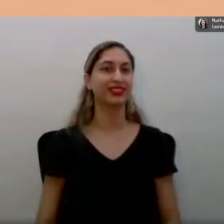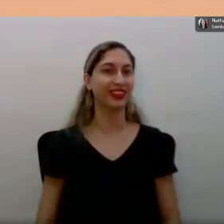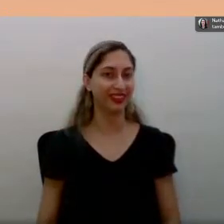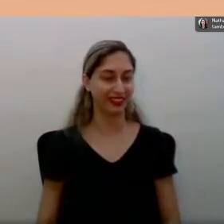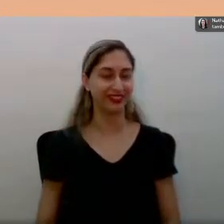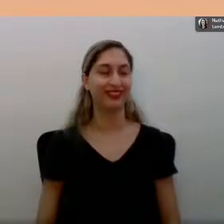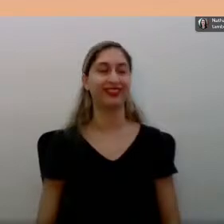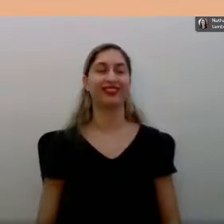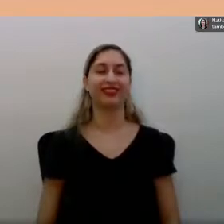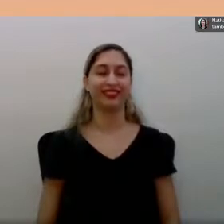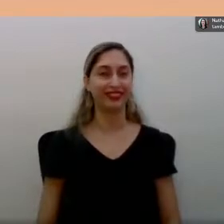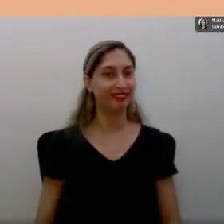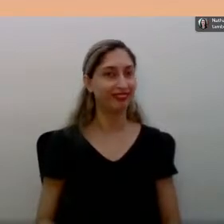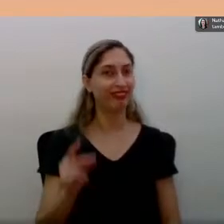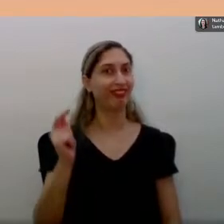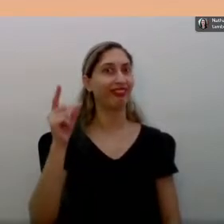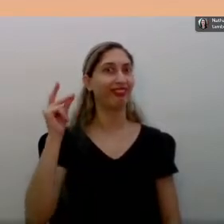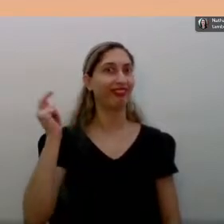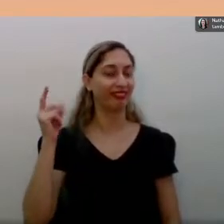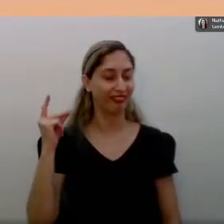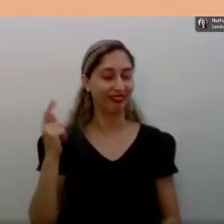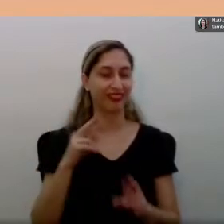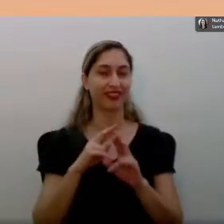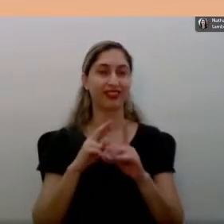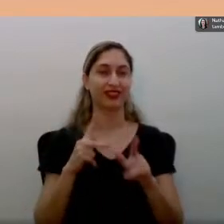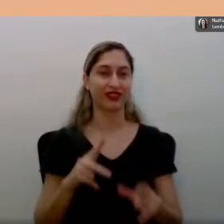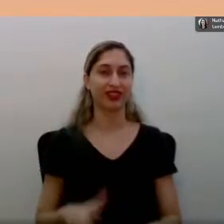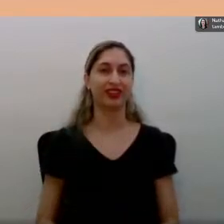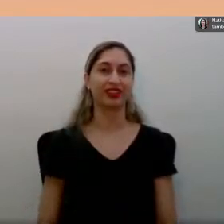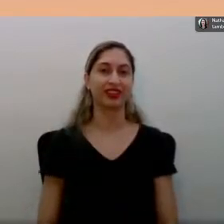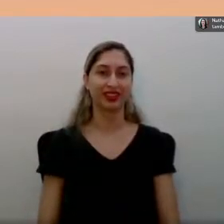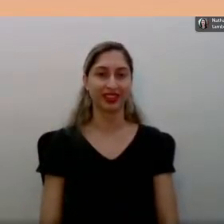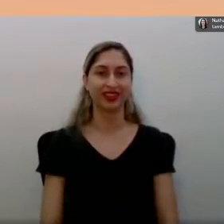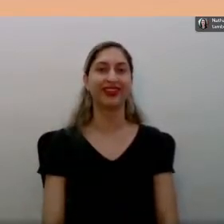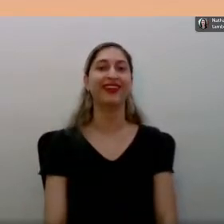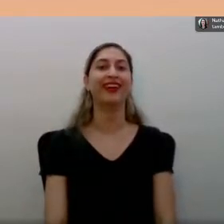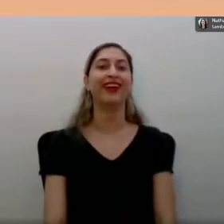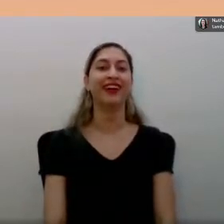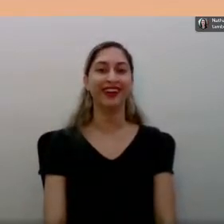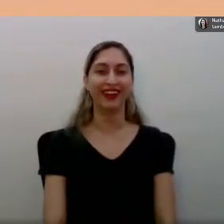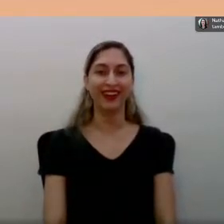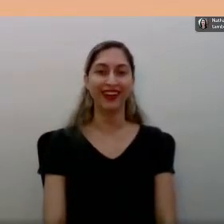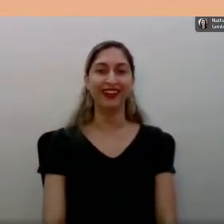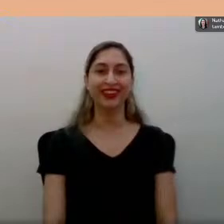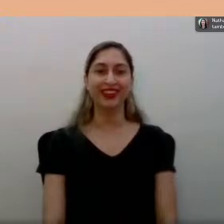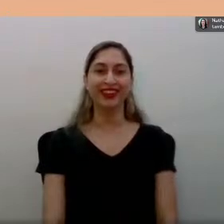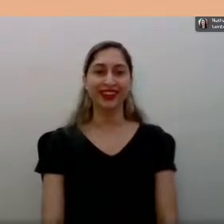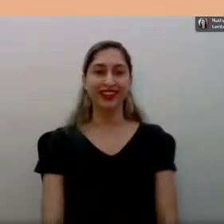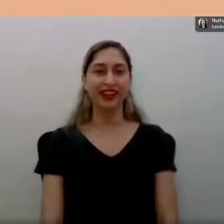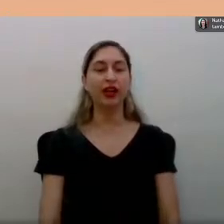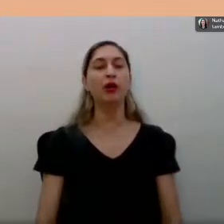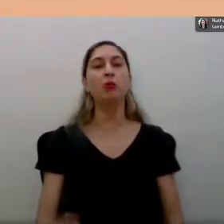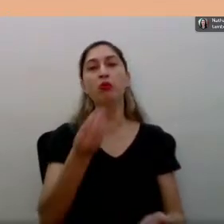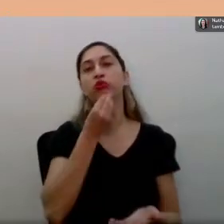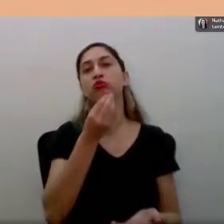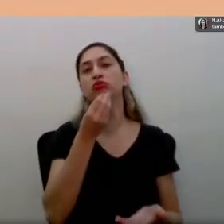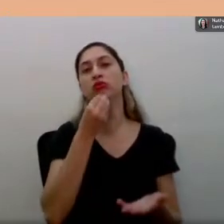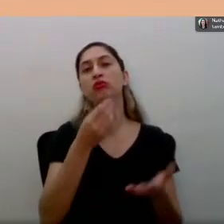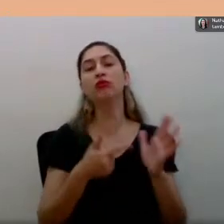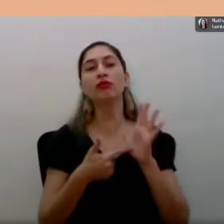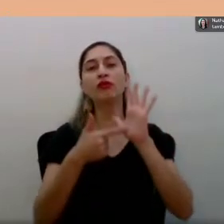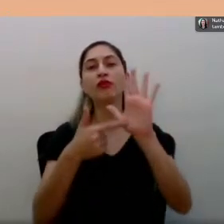surpreendente Ainda der eu concordo Giovana também colocou eu falo que eu deveria ter colocado uma foto atual também acho você um